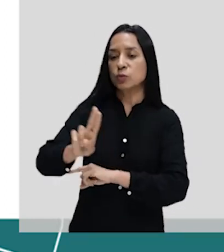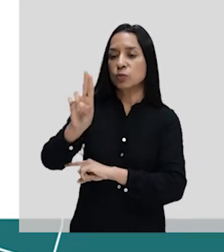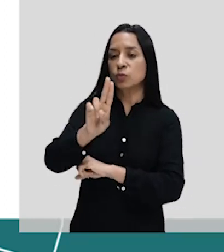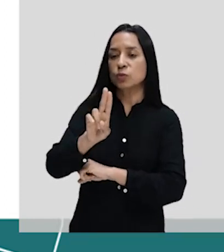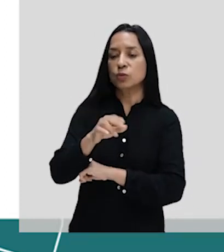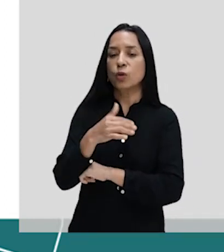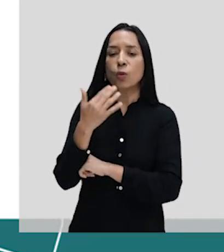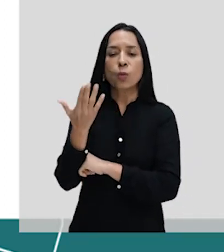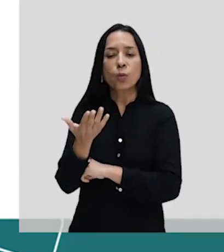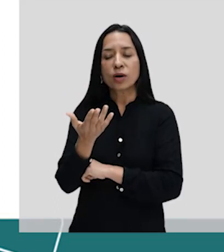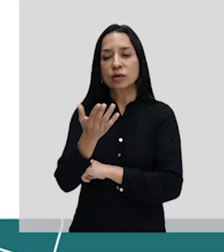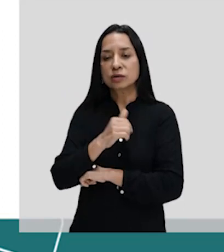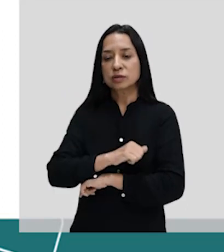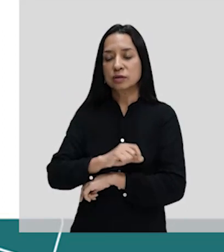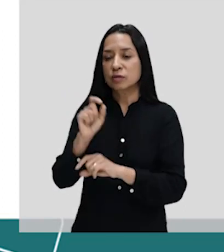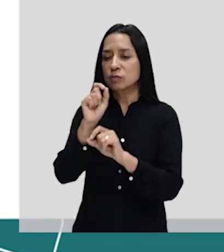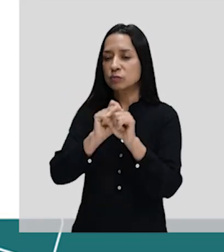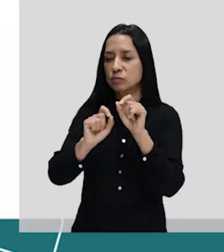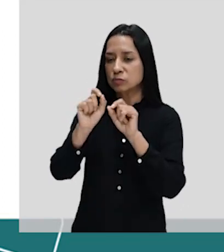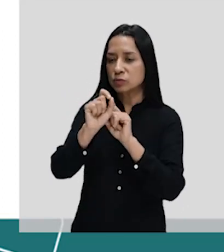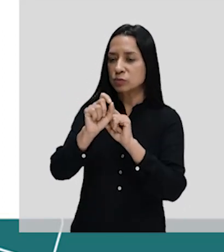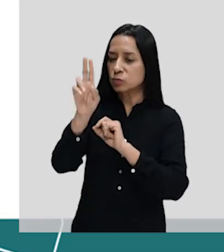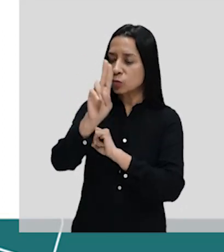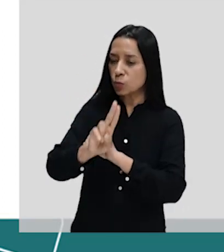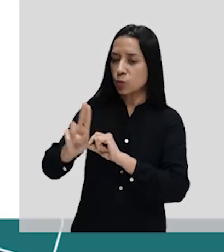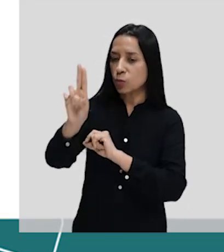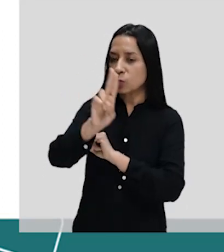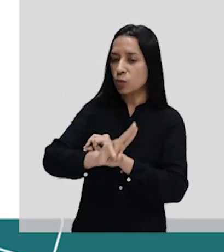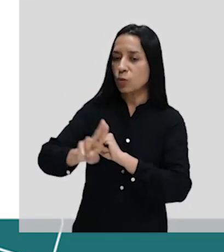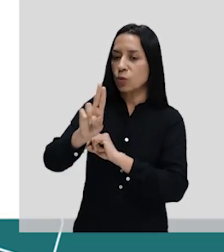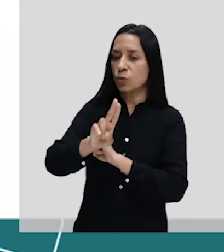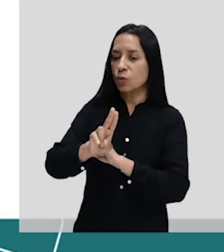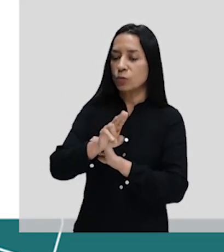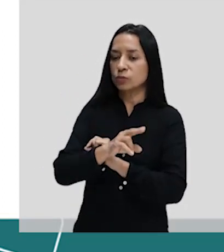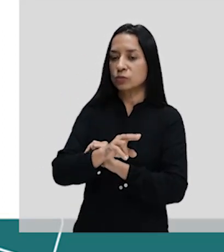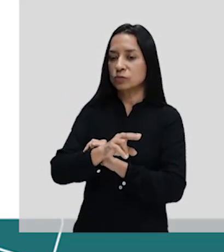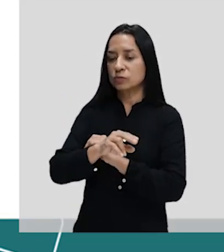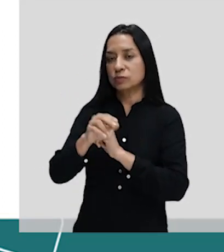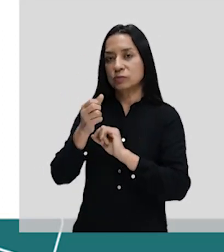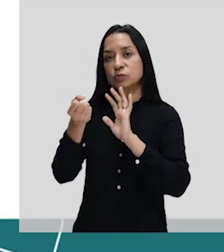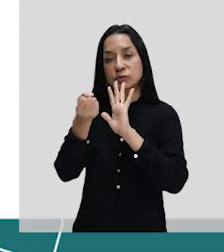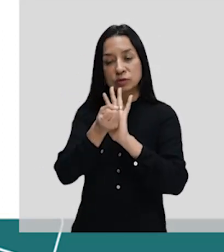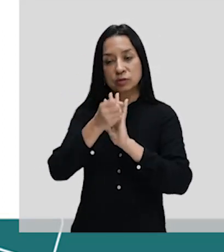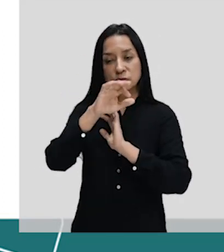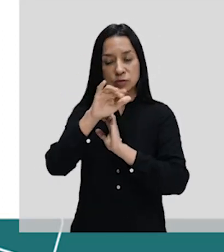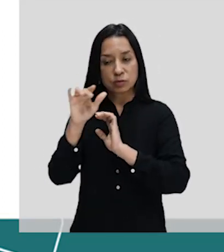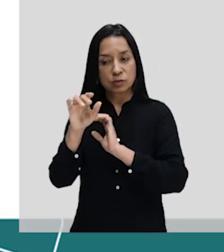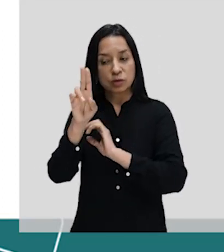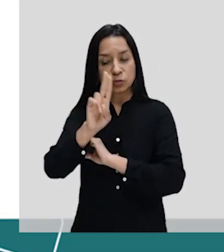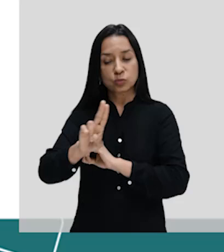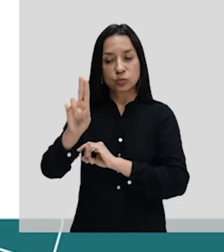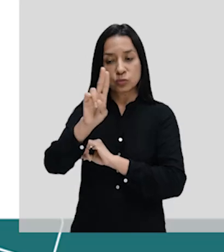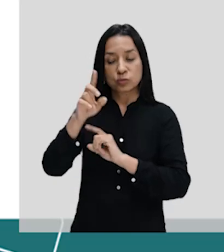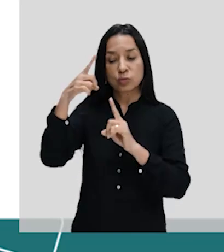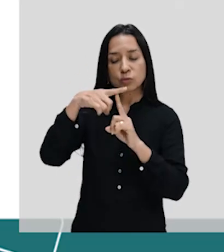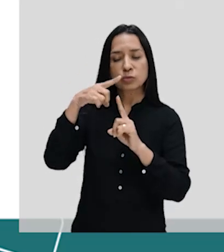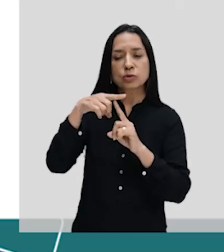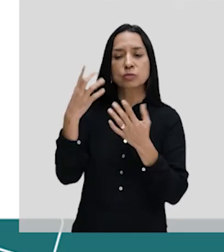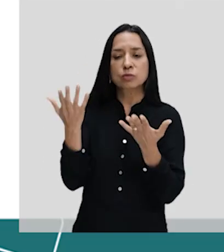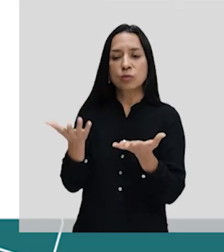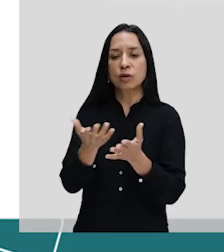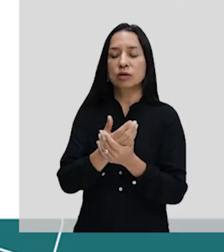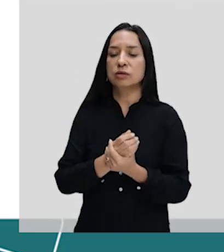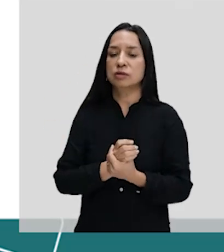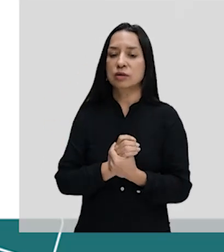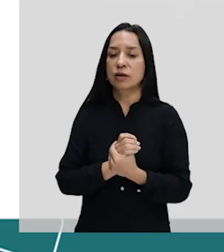são os signos ortográficos e seus usos? Né? Quais são esses signos e quais são os tipos? É uma